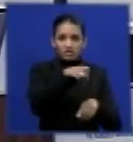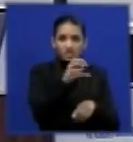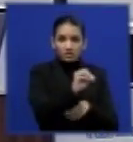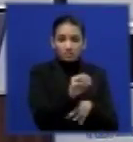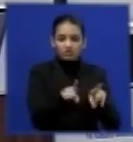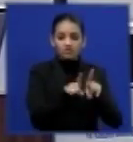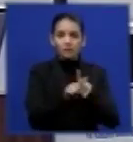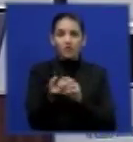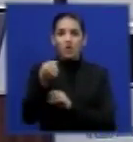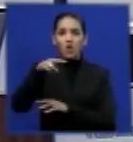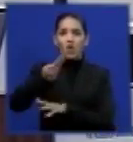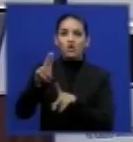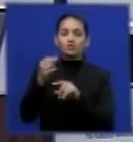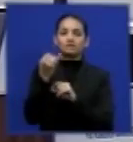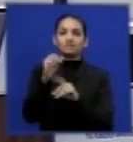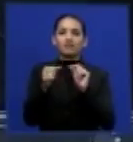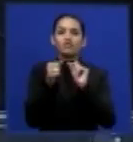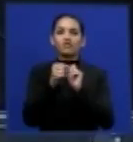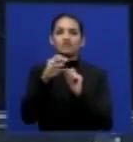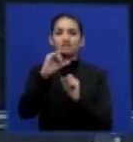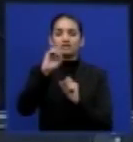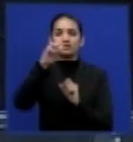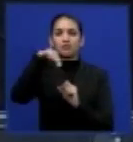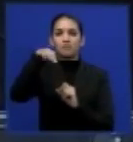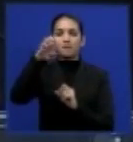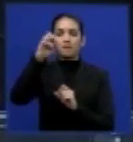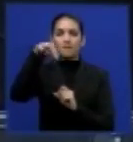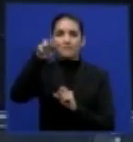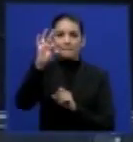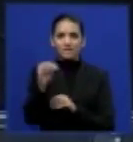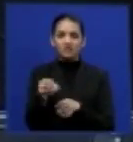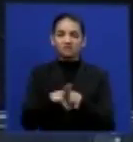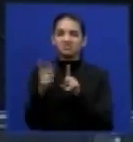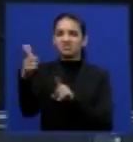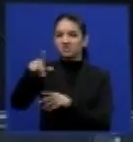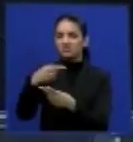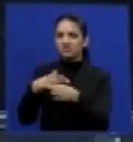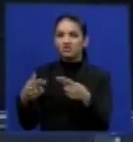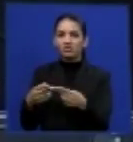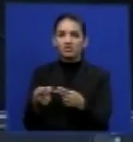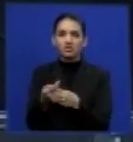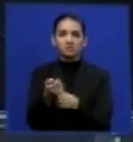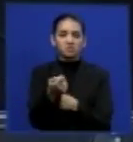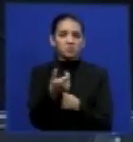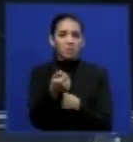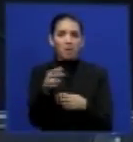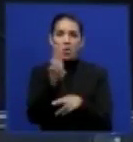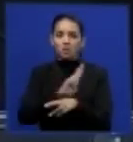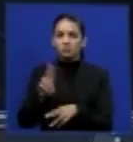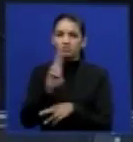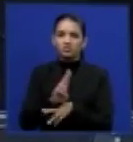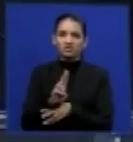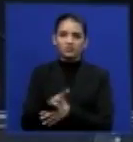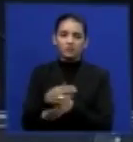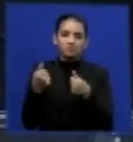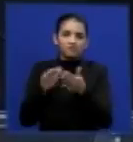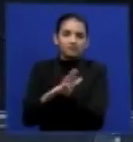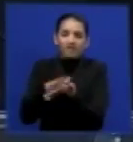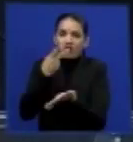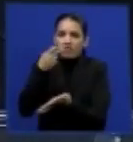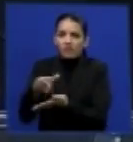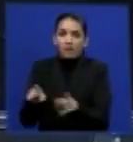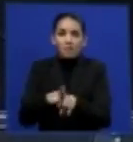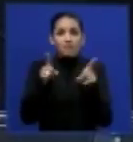outras destinações são utilizam muito pouca quantidade de pneu então elas não seriam tão importantes da gente comentar aqui eh É